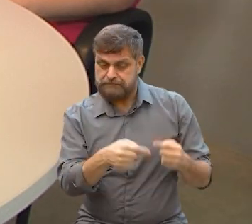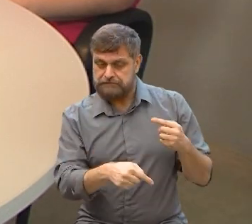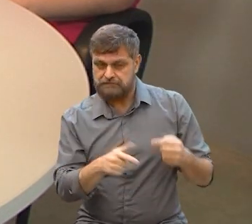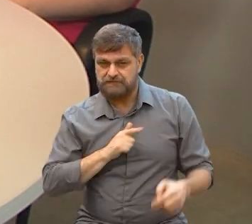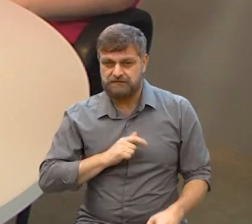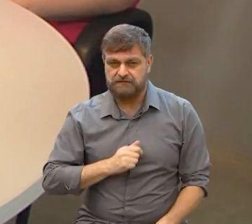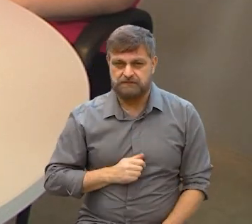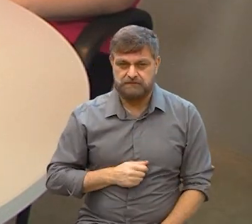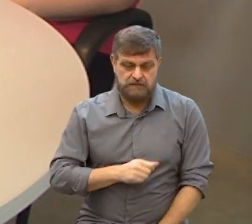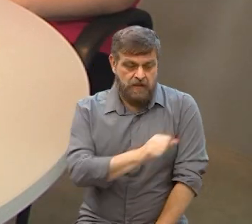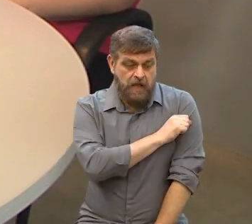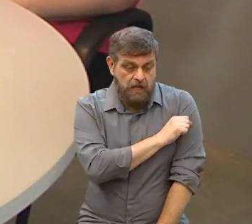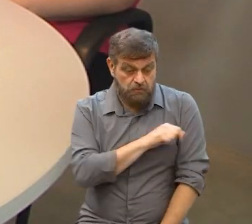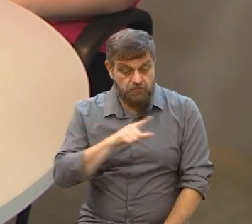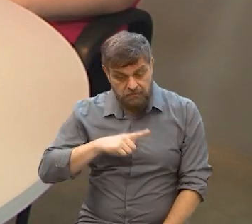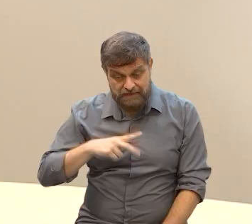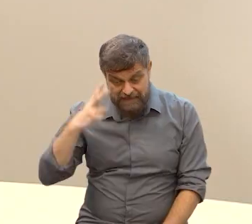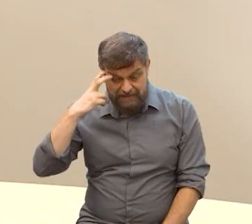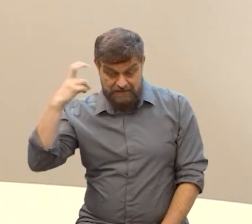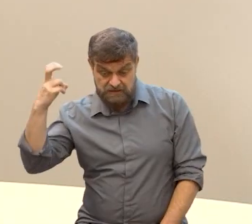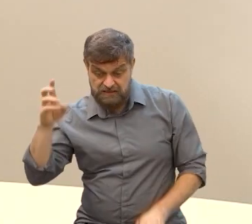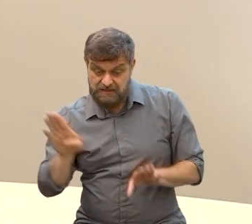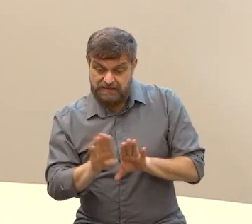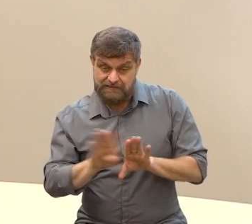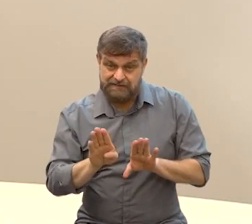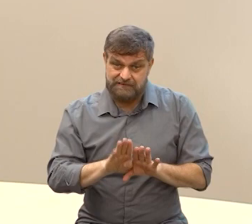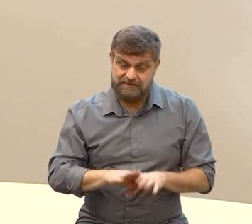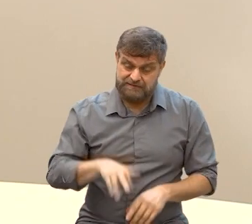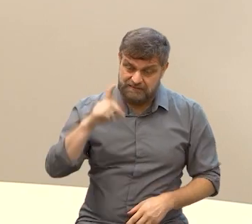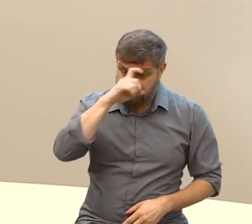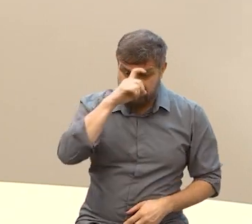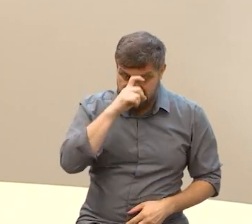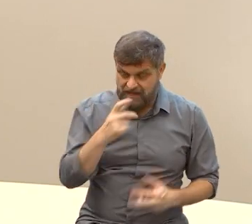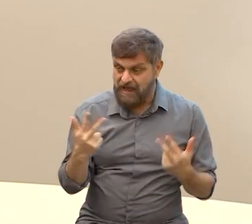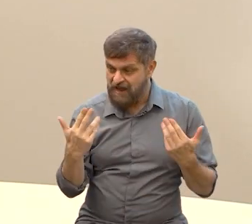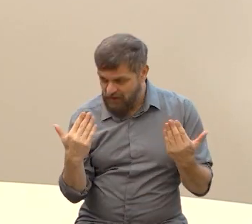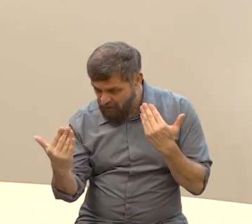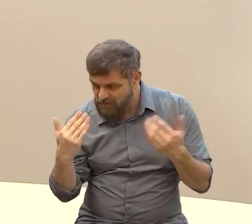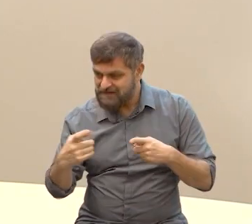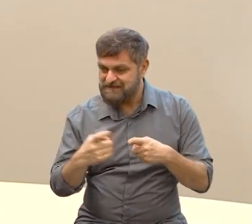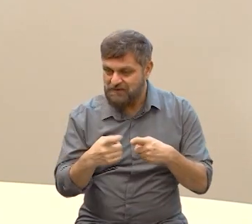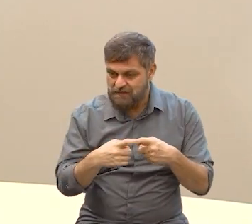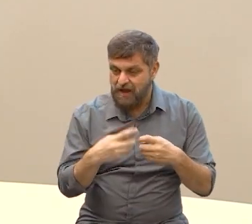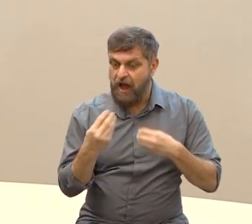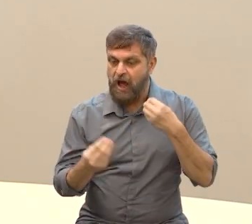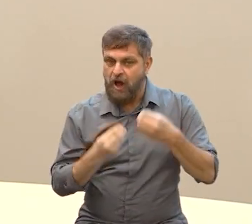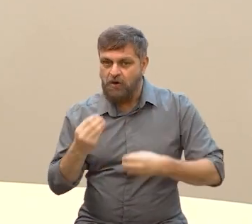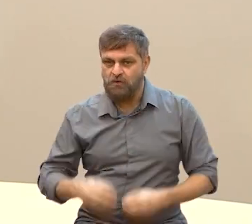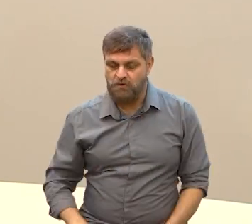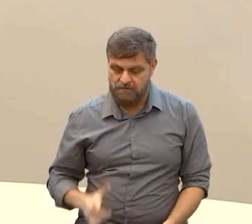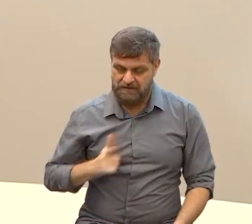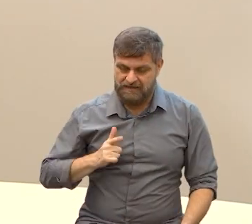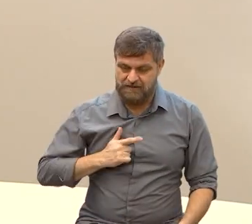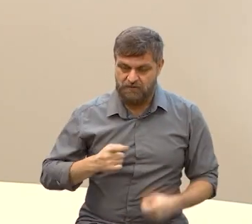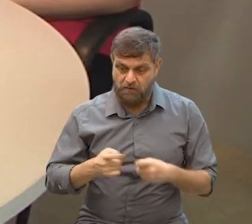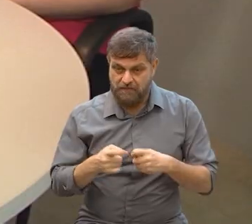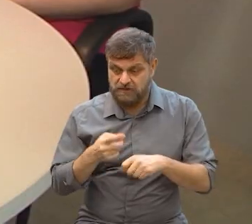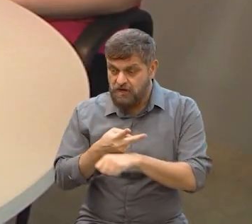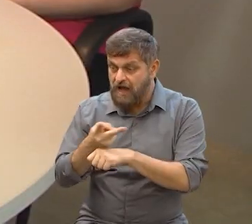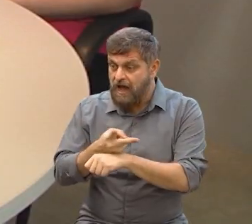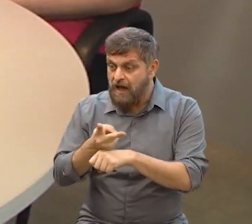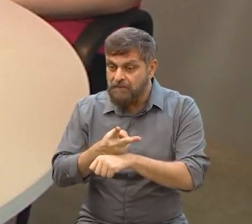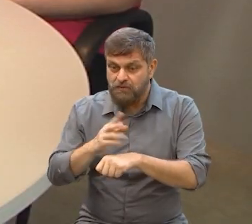mundo é deficiente, todo mundo é inteligente num ponto. É igual o médico que você mencionou, ele tem que achar alternativas para a cura, para o tratamento. Isso, né? Então,